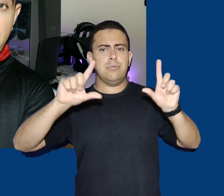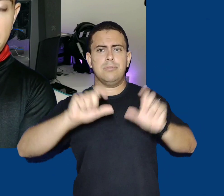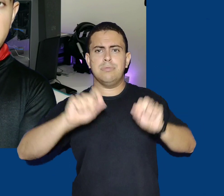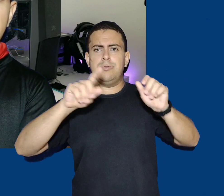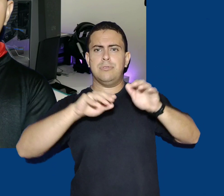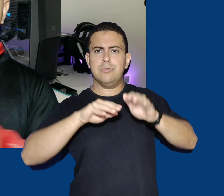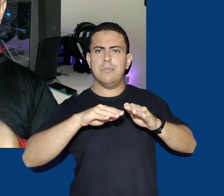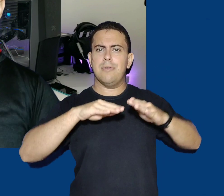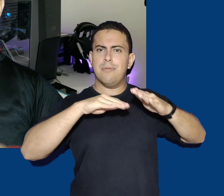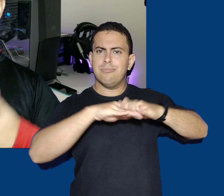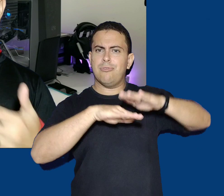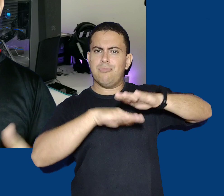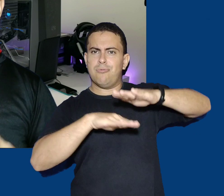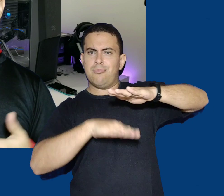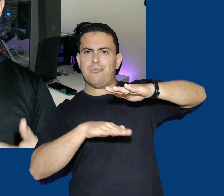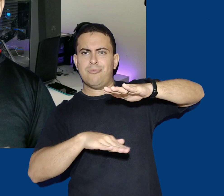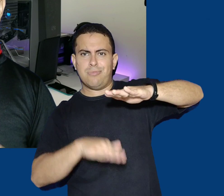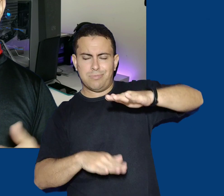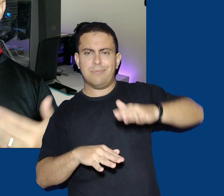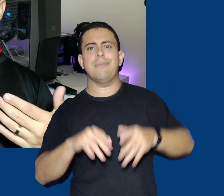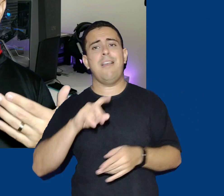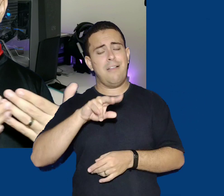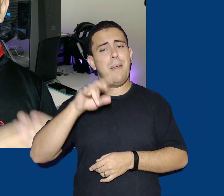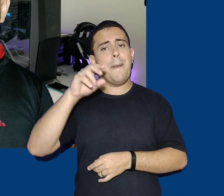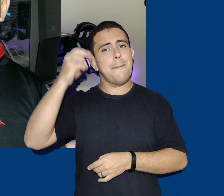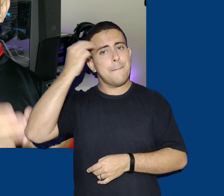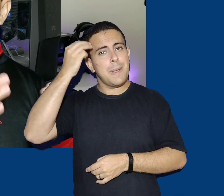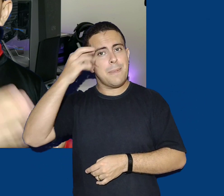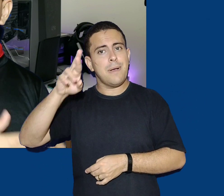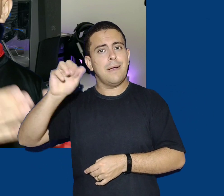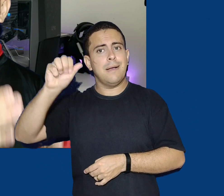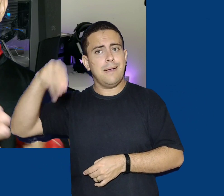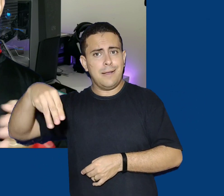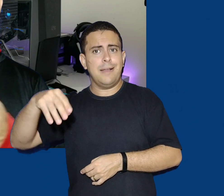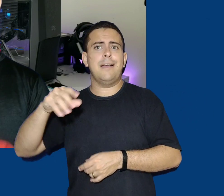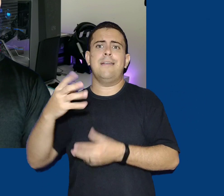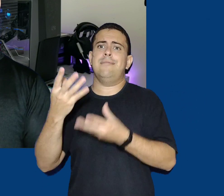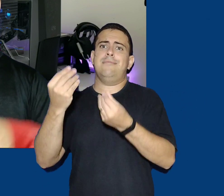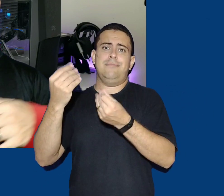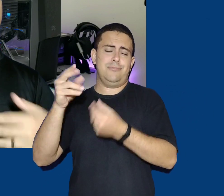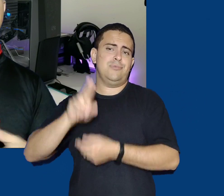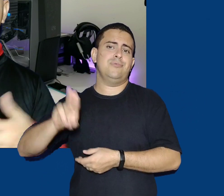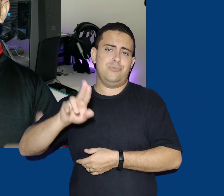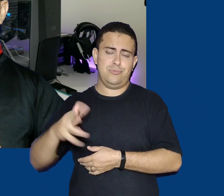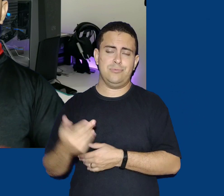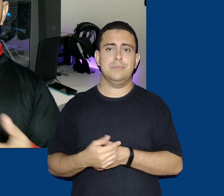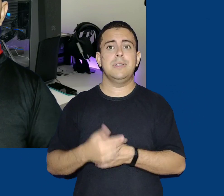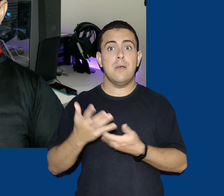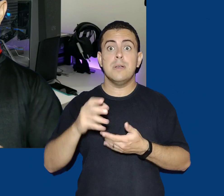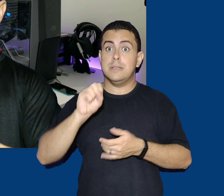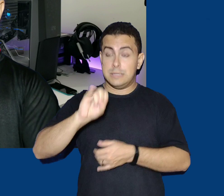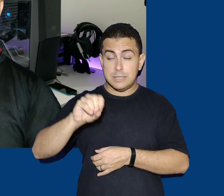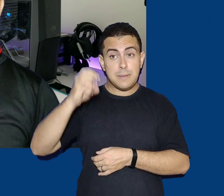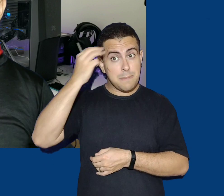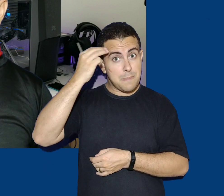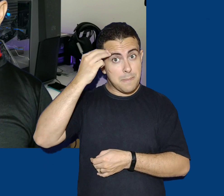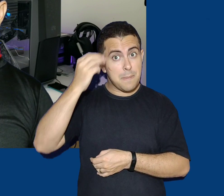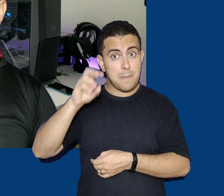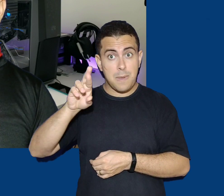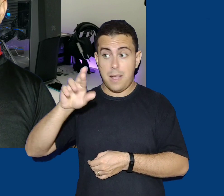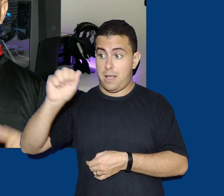ficando abertos. Então isso vai gastando a memória RAM. Então quanto mais memória RAM, mais você vai poder abrir